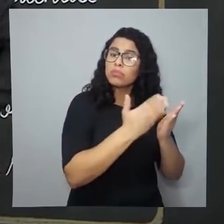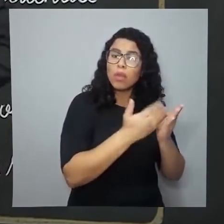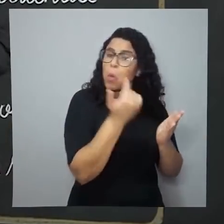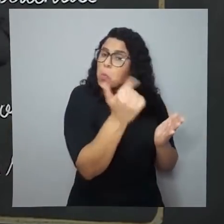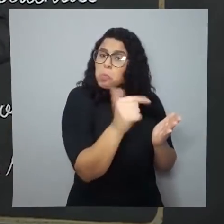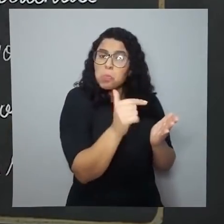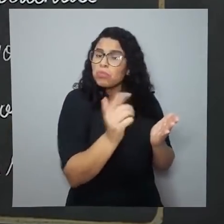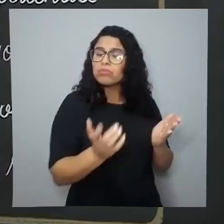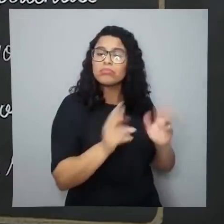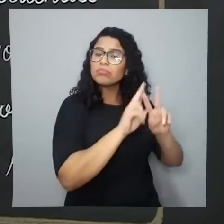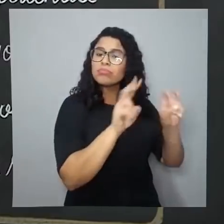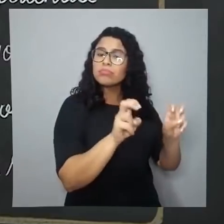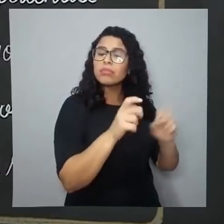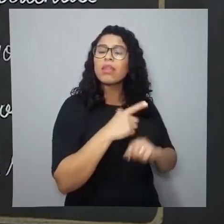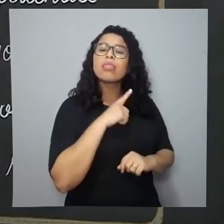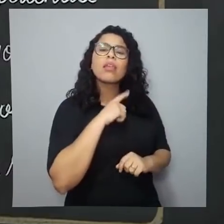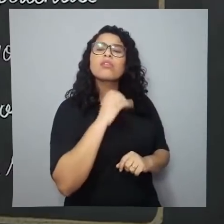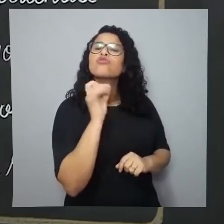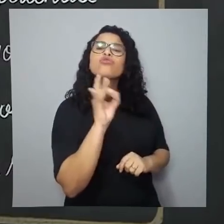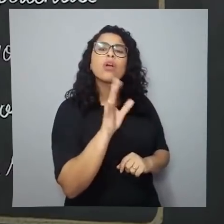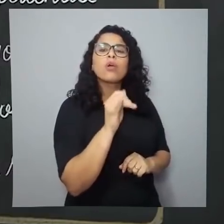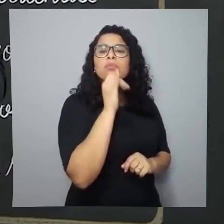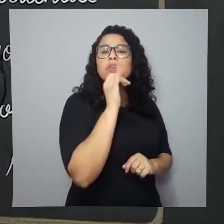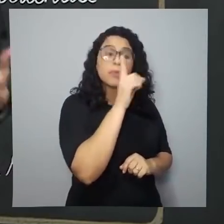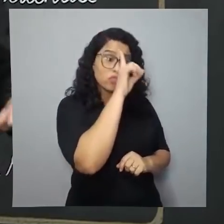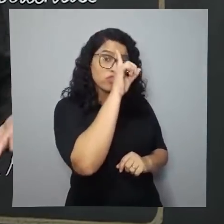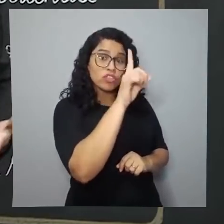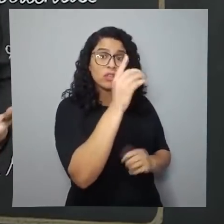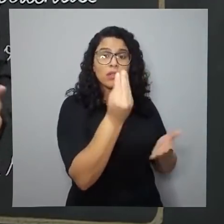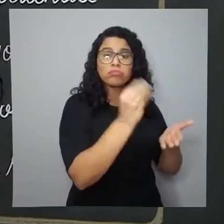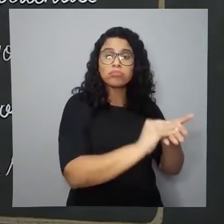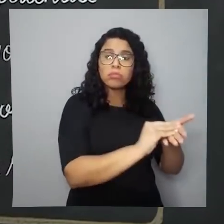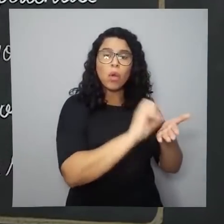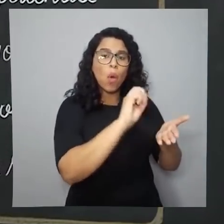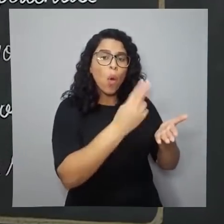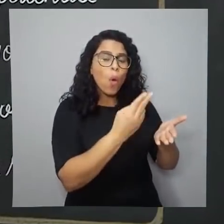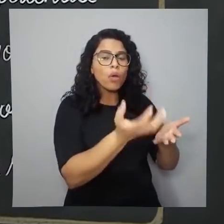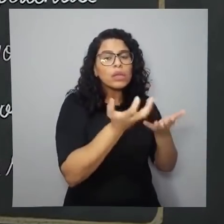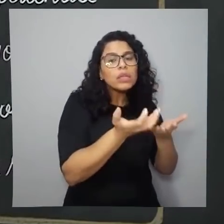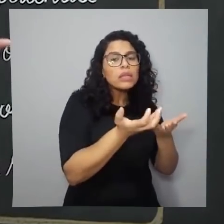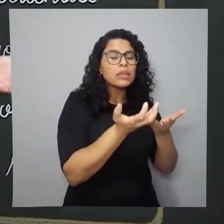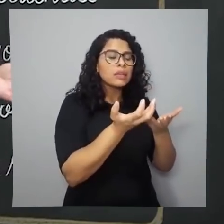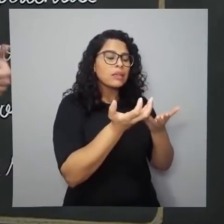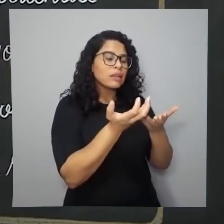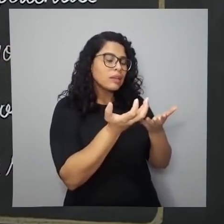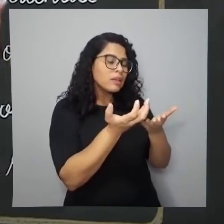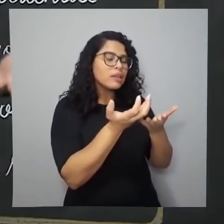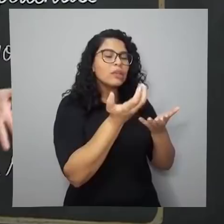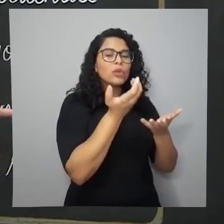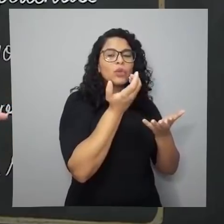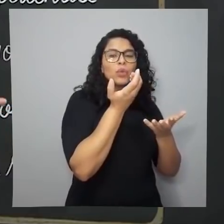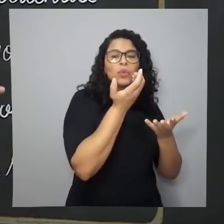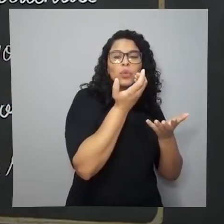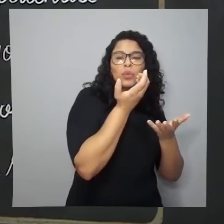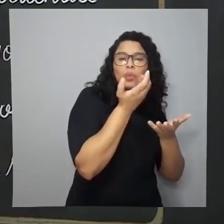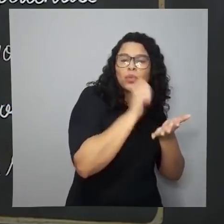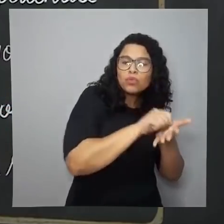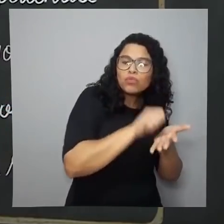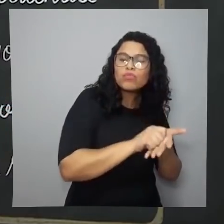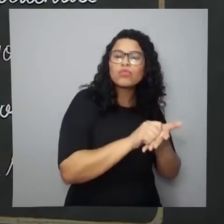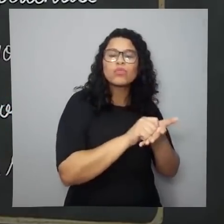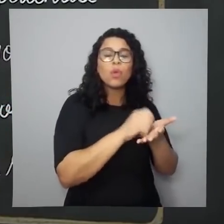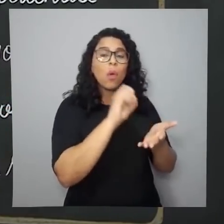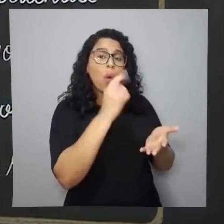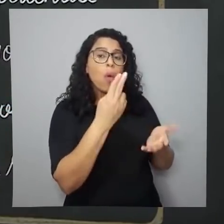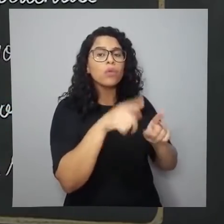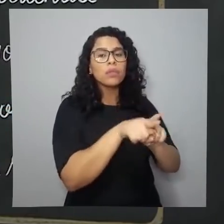data, há só um vocativo, como querido diário, ou um nome que você atribui ao diário, né? Ou falar com você mesmo, querido eu, por que não, né? Por que não fazer